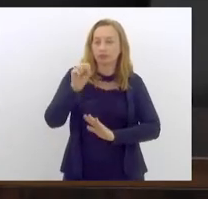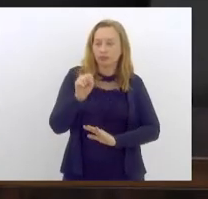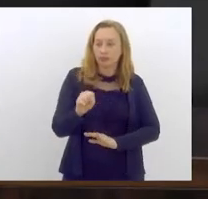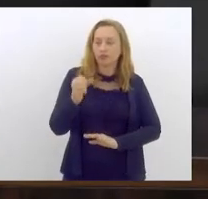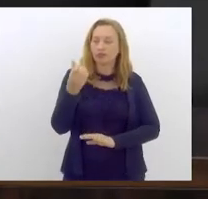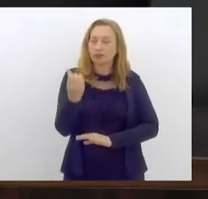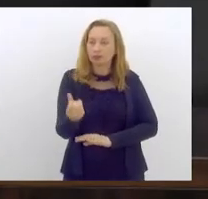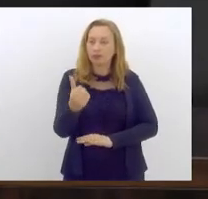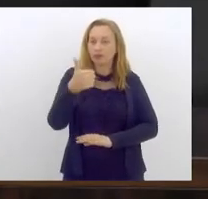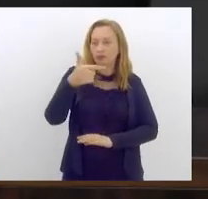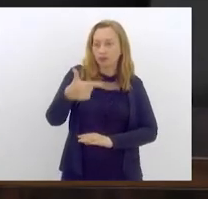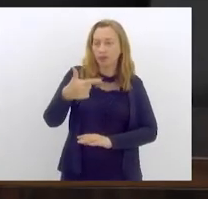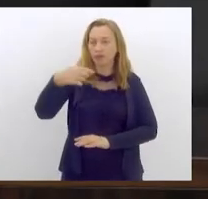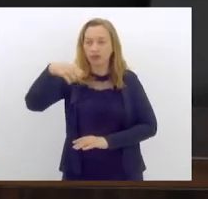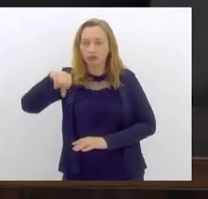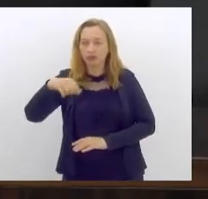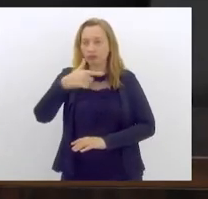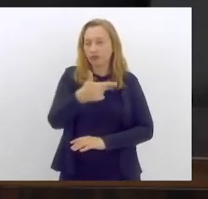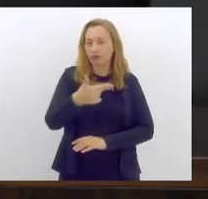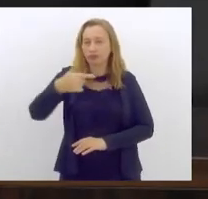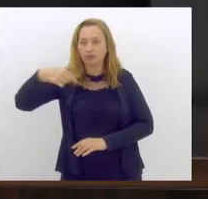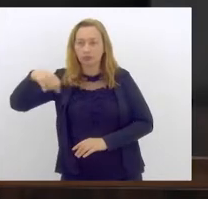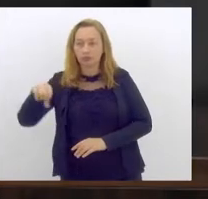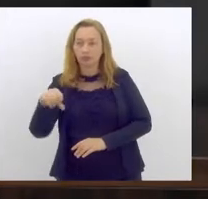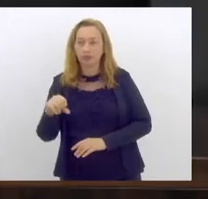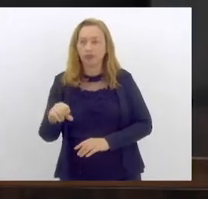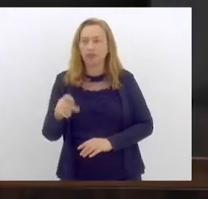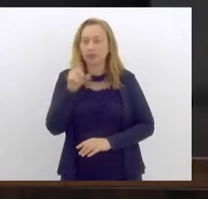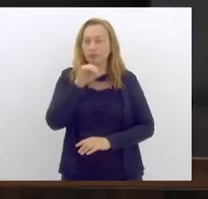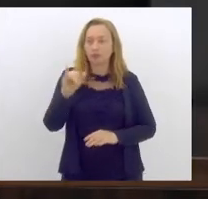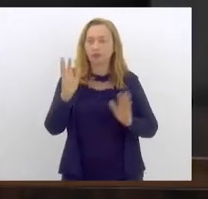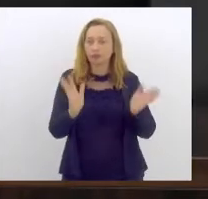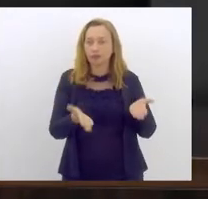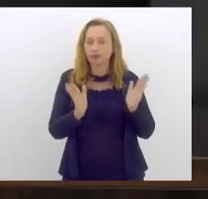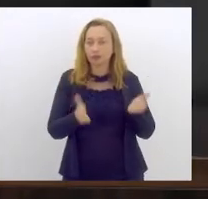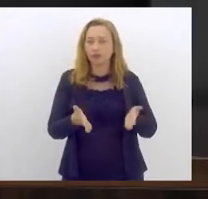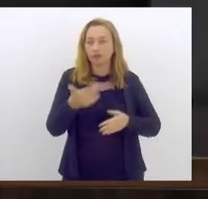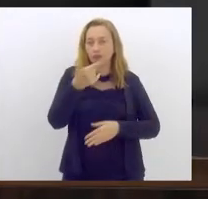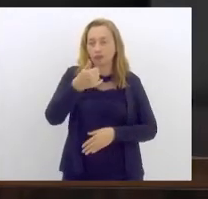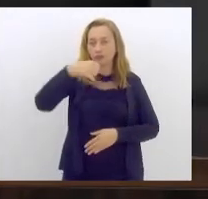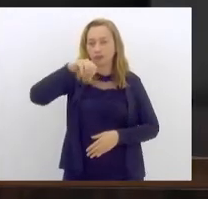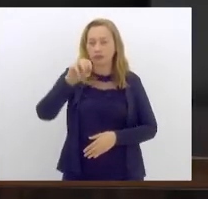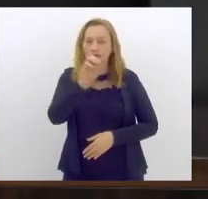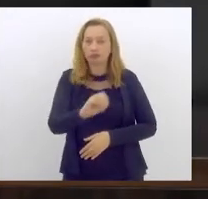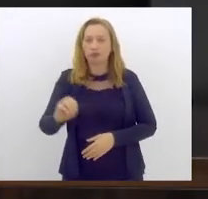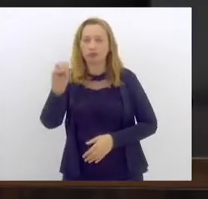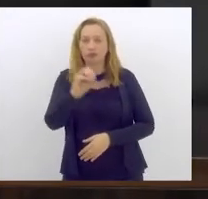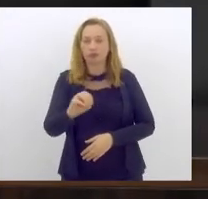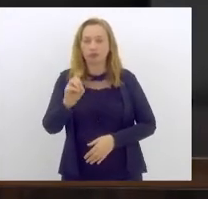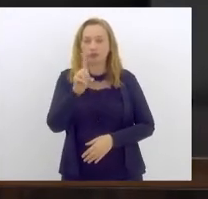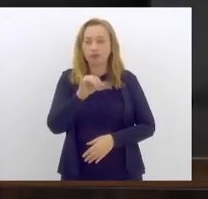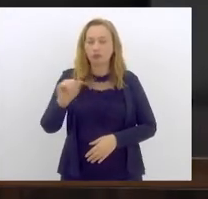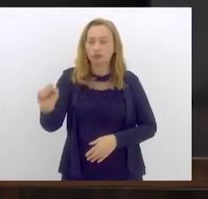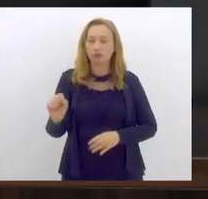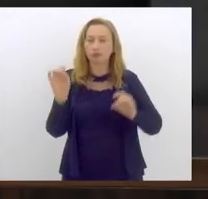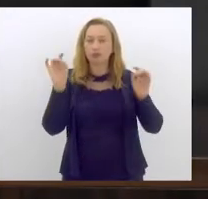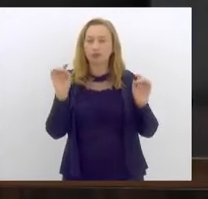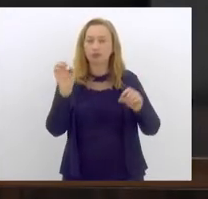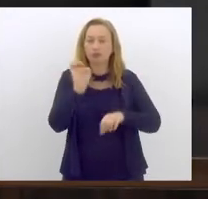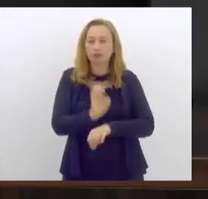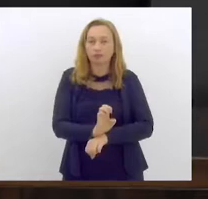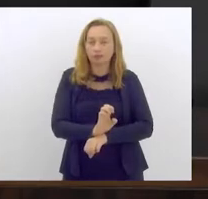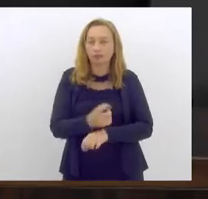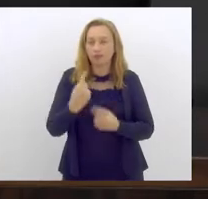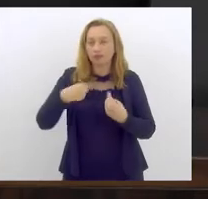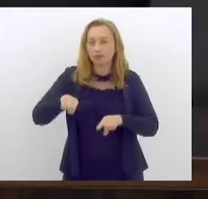2019 que instituiu o dia de hoje 19 de outubro como o dia Estadual